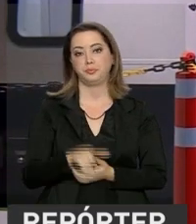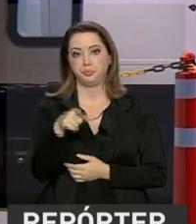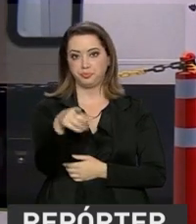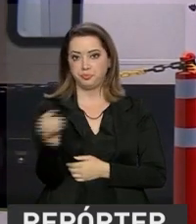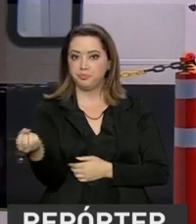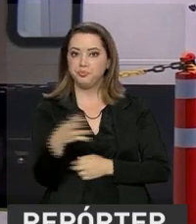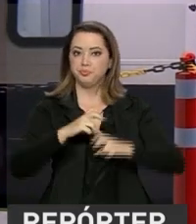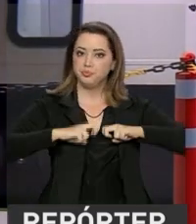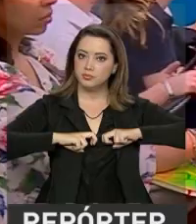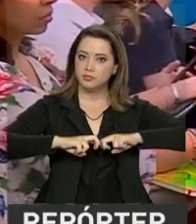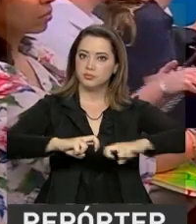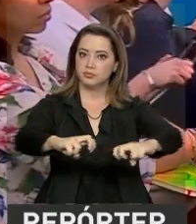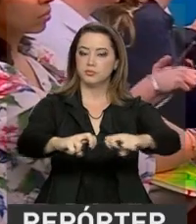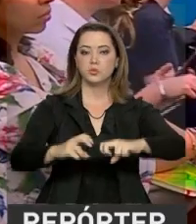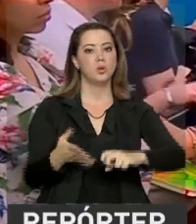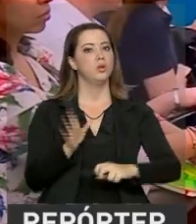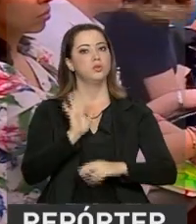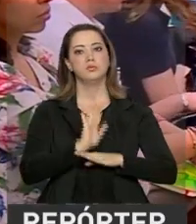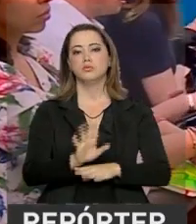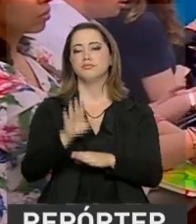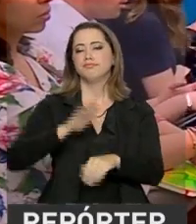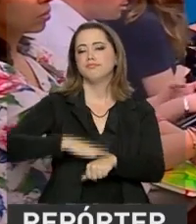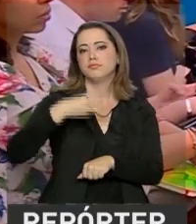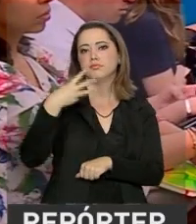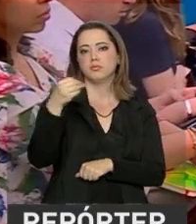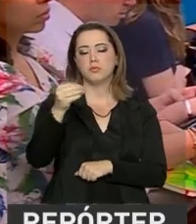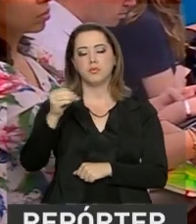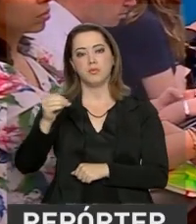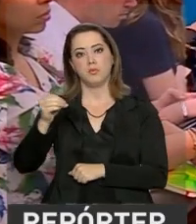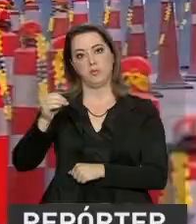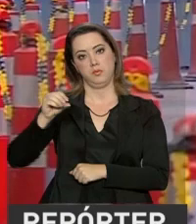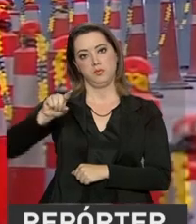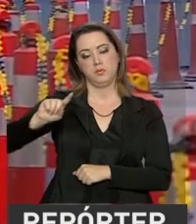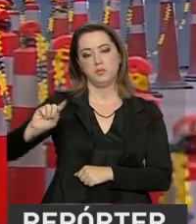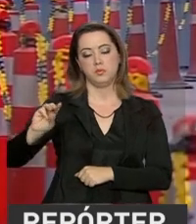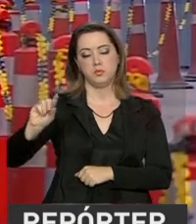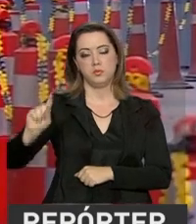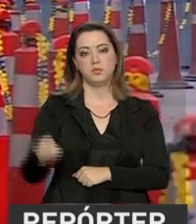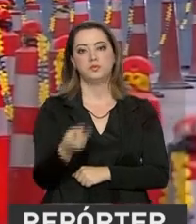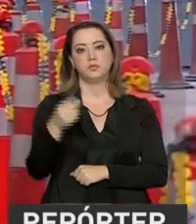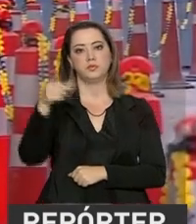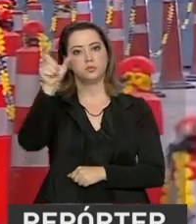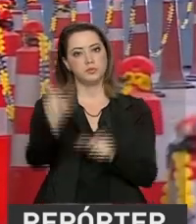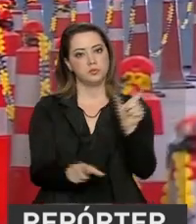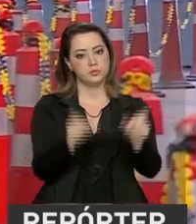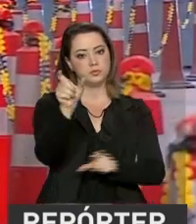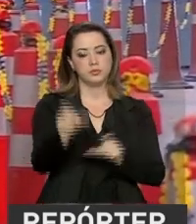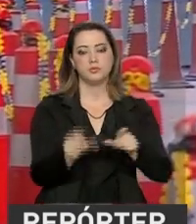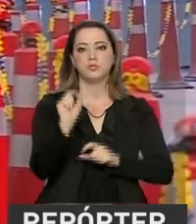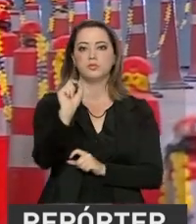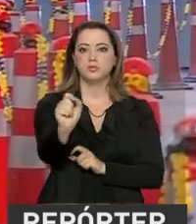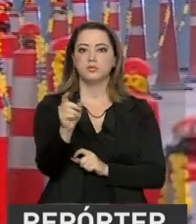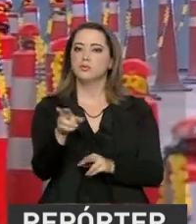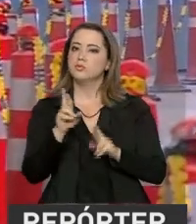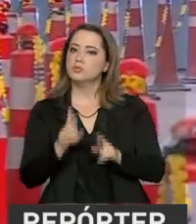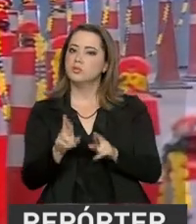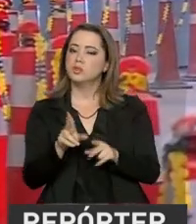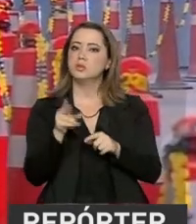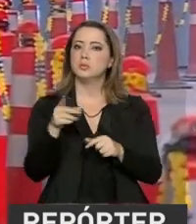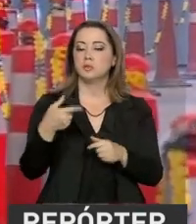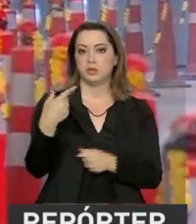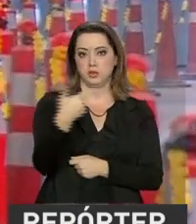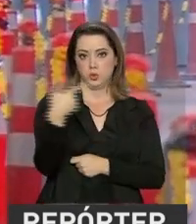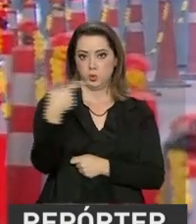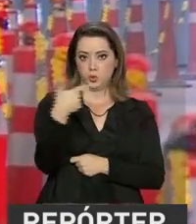linha atenda mais de 300.000 pessoas com isso se espera que cerca de 2.000 carros